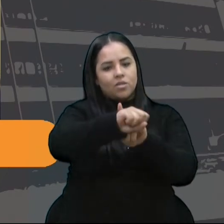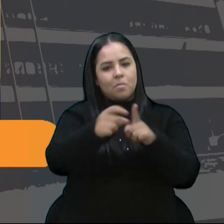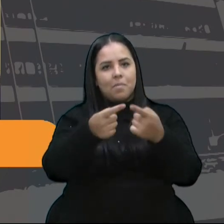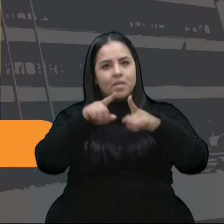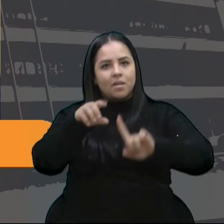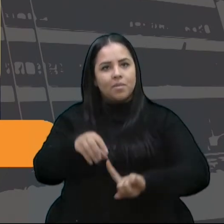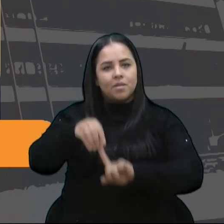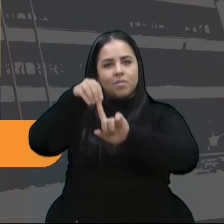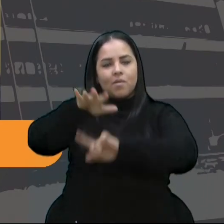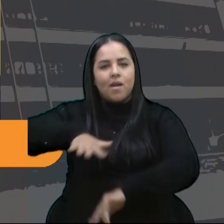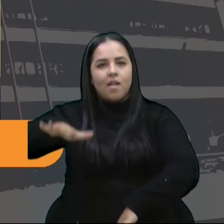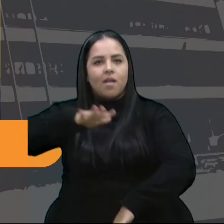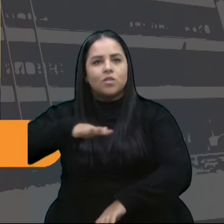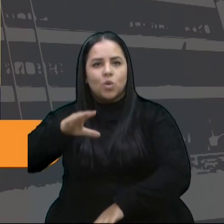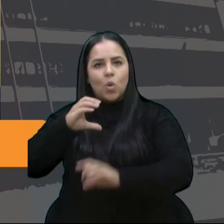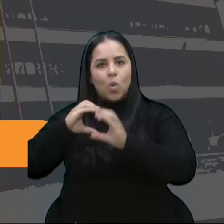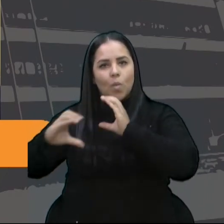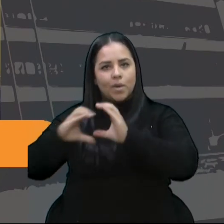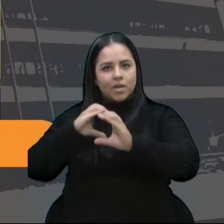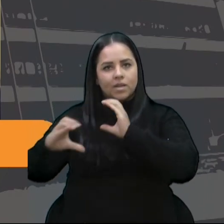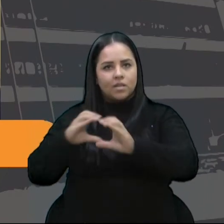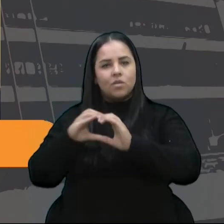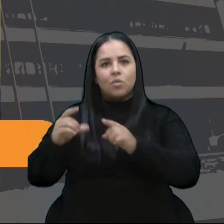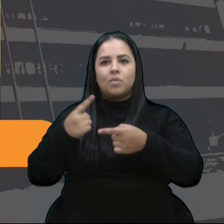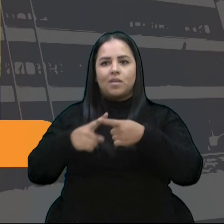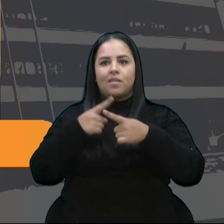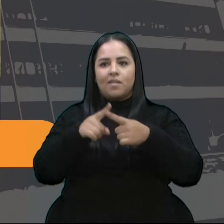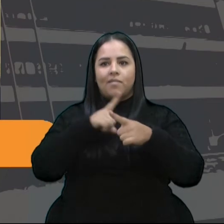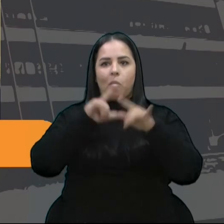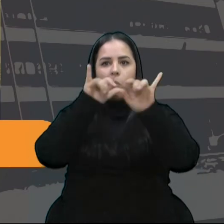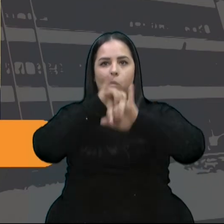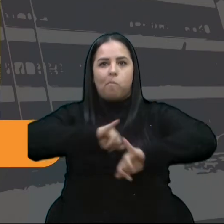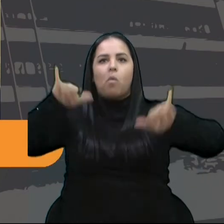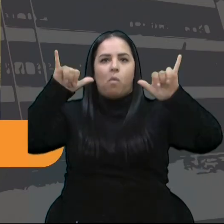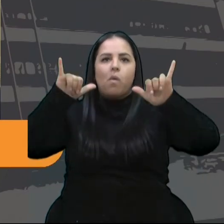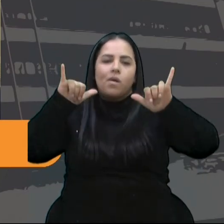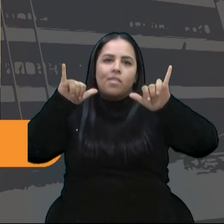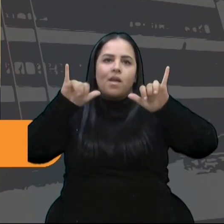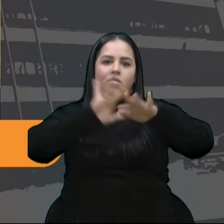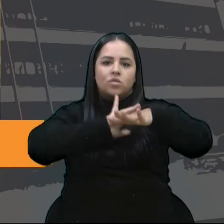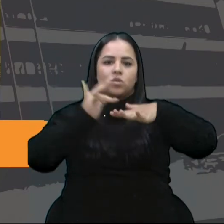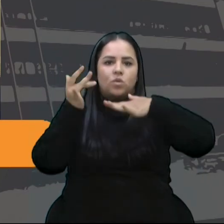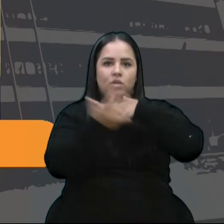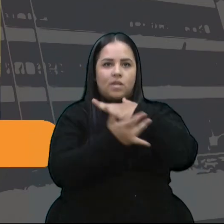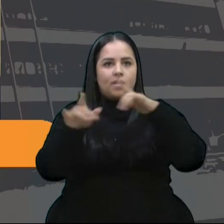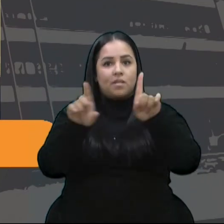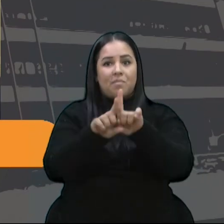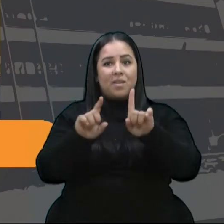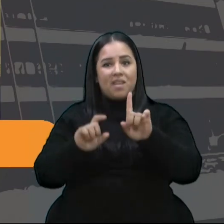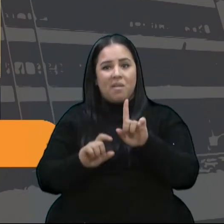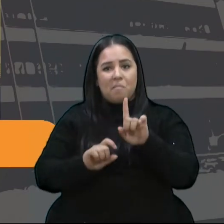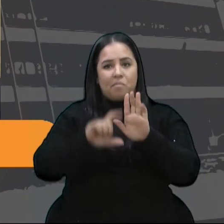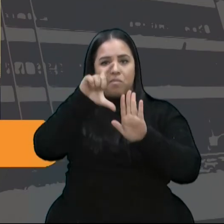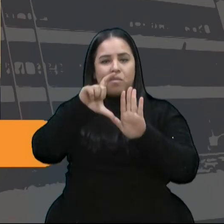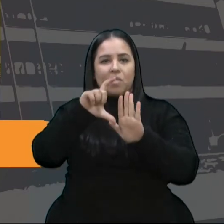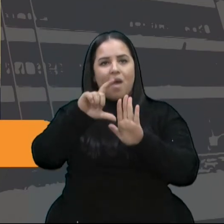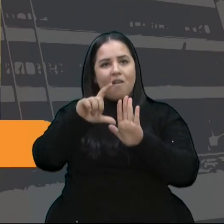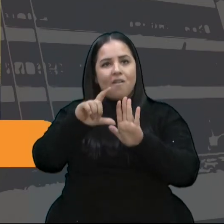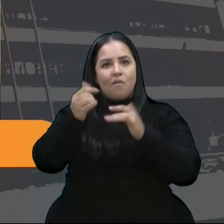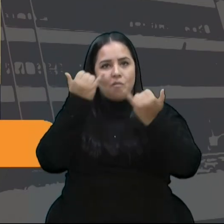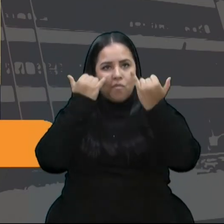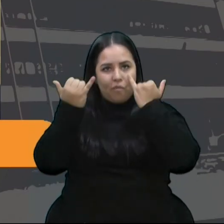comunicação, com a ascensão das redes sociais, com esse crescimento das fake news. E me parece que na